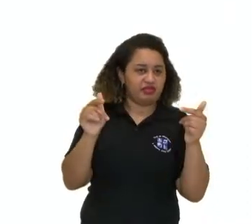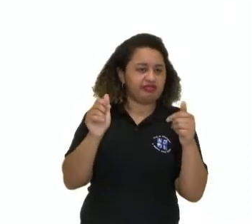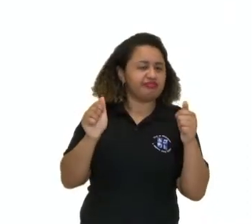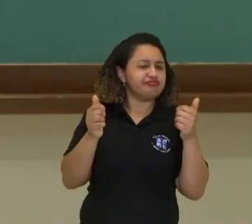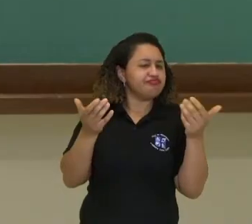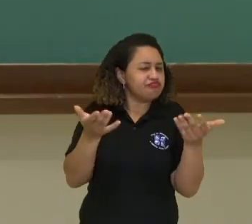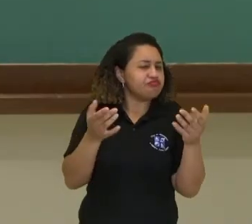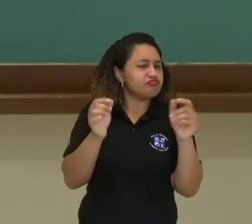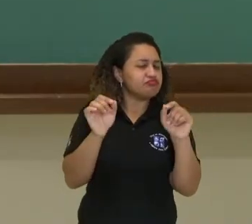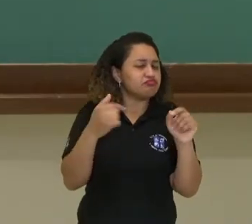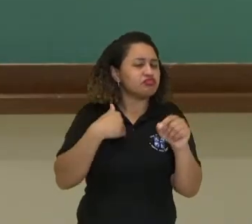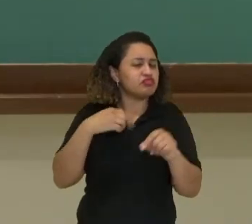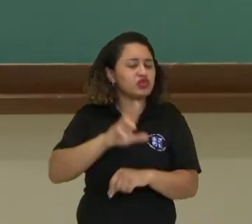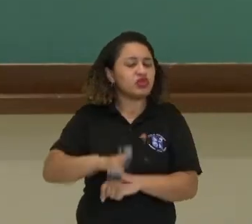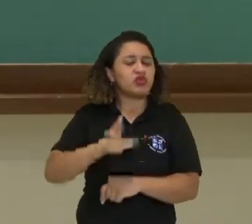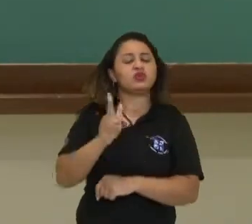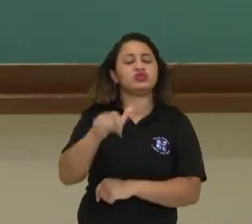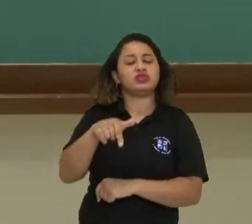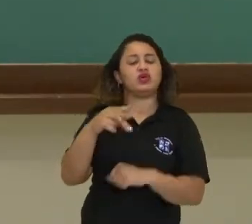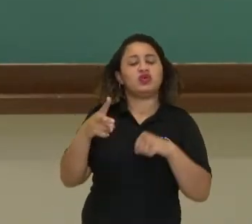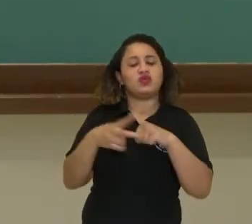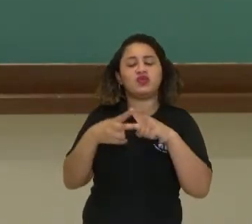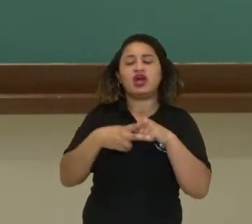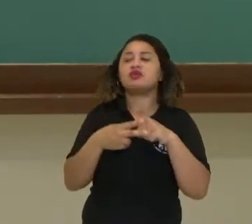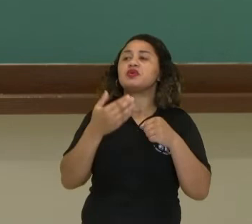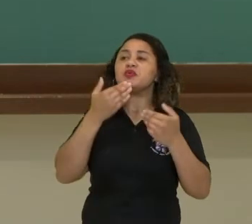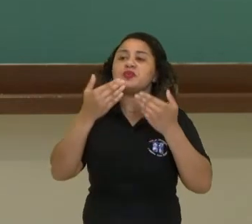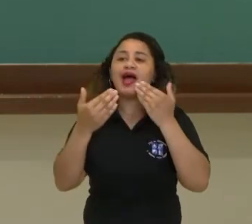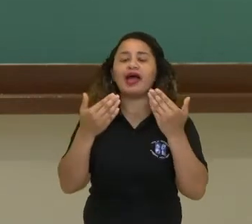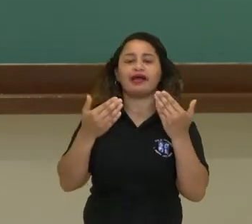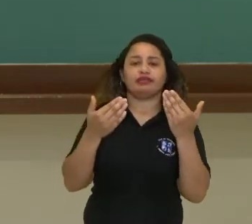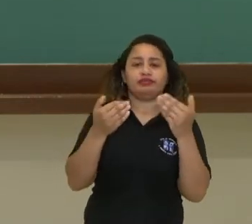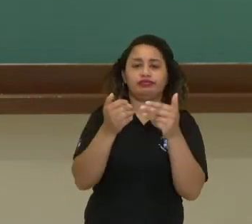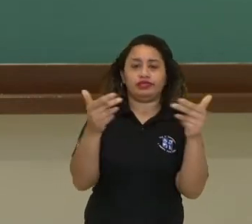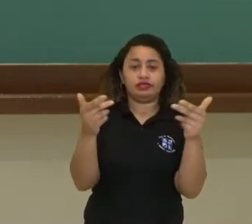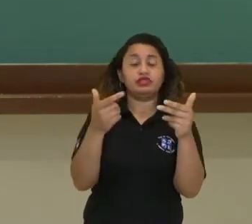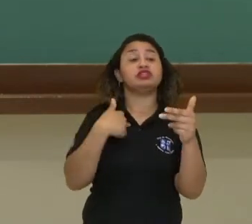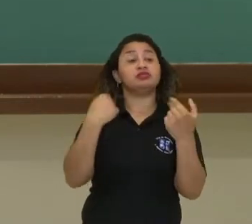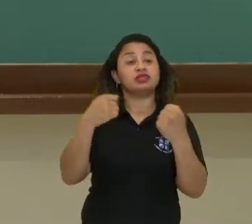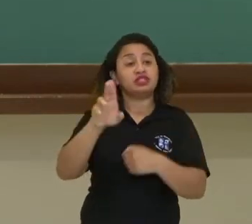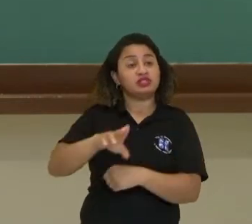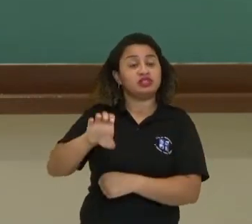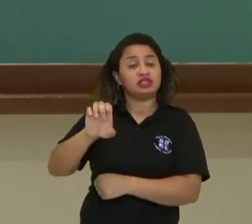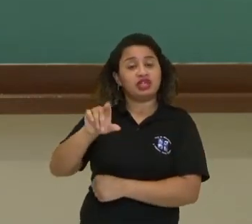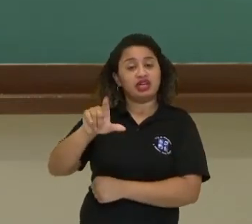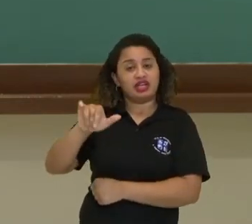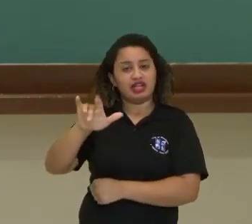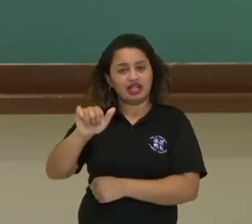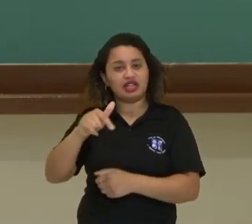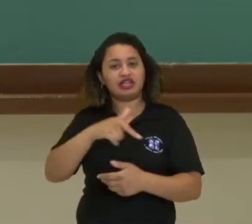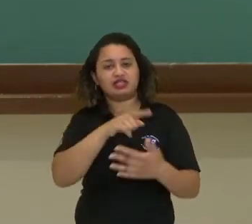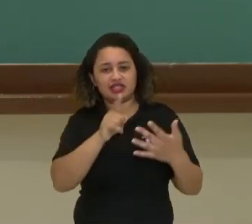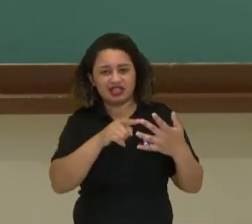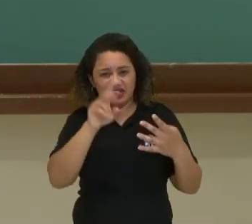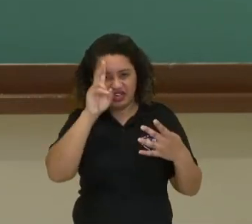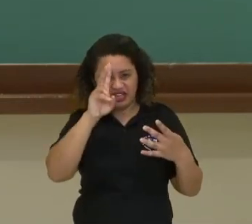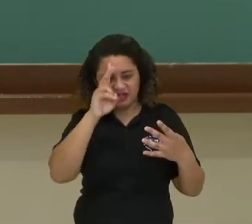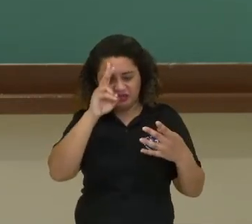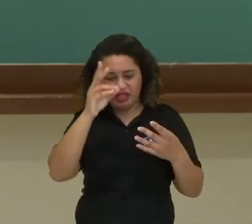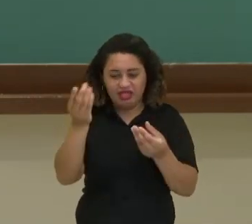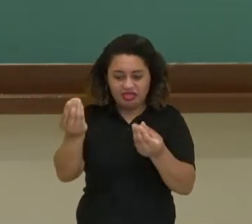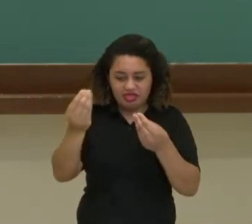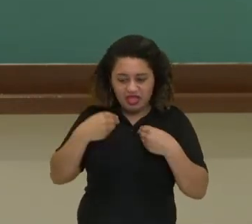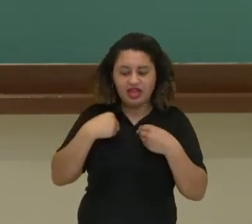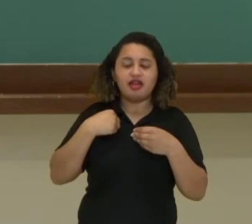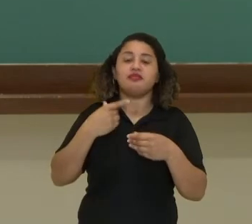então quando eu uso o imperativo eu preciso usar em crise lembra do da me diga